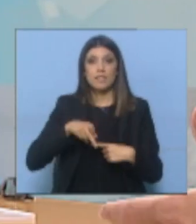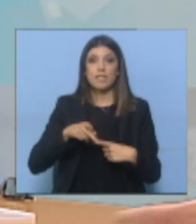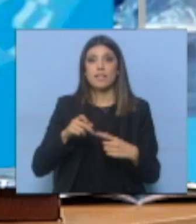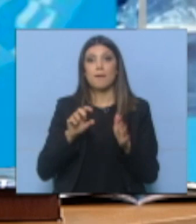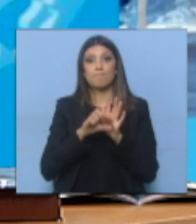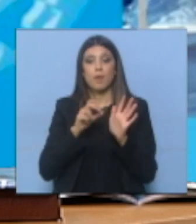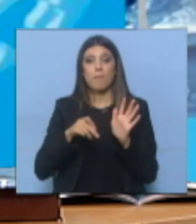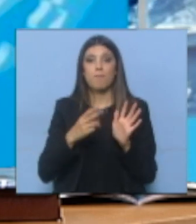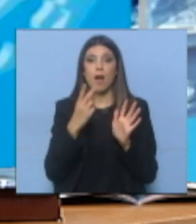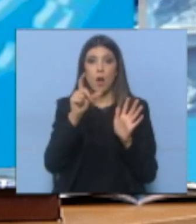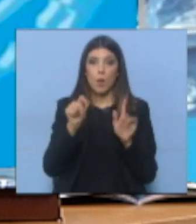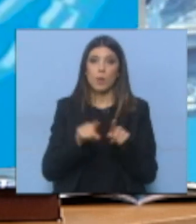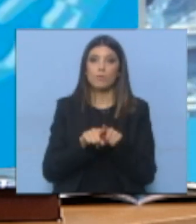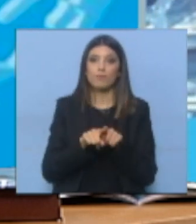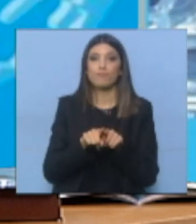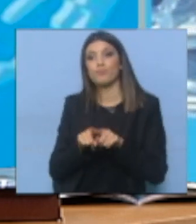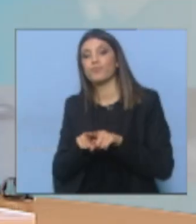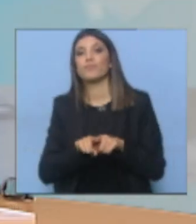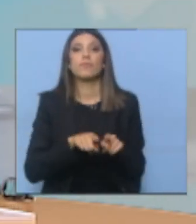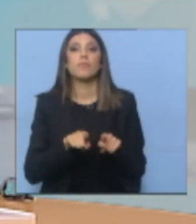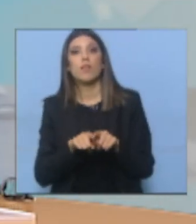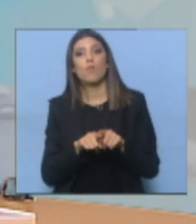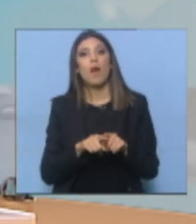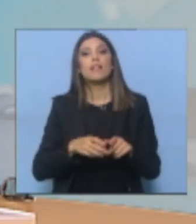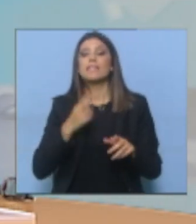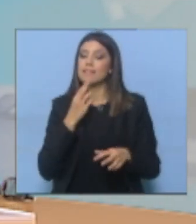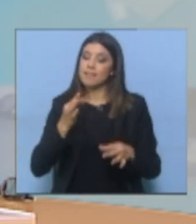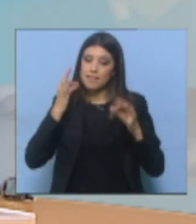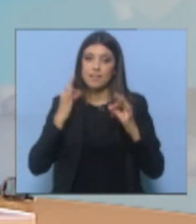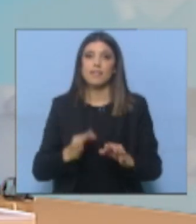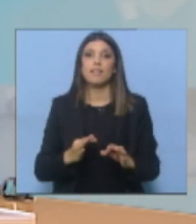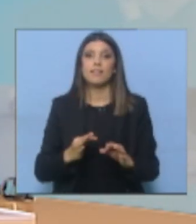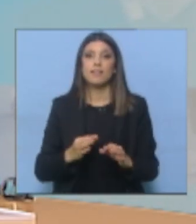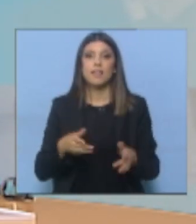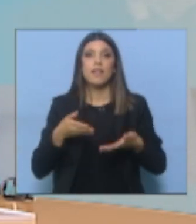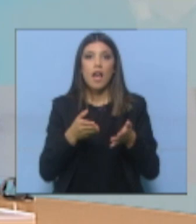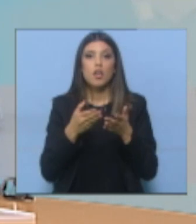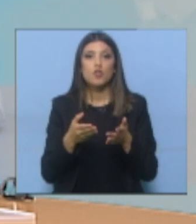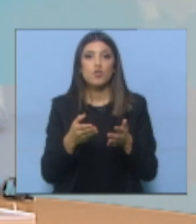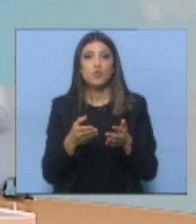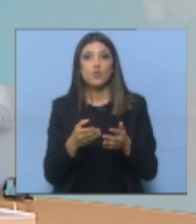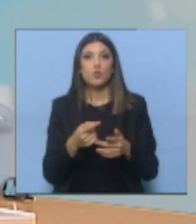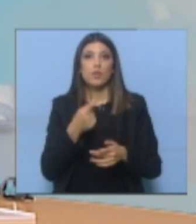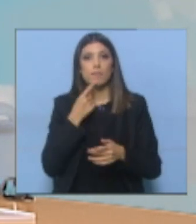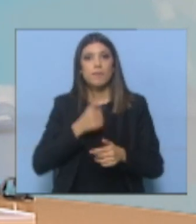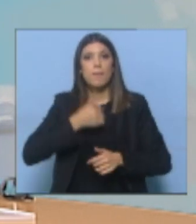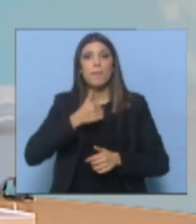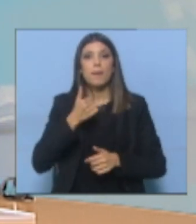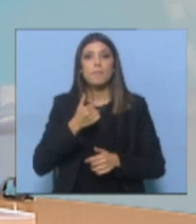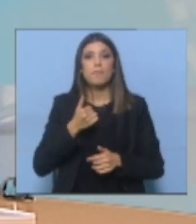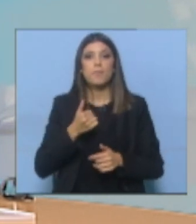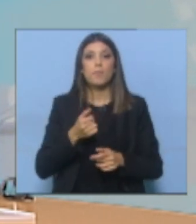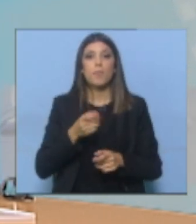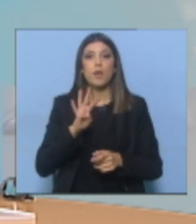para a pastoral paroquial, diríamos assim. Mas que, por certo, ajudam a recentrar também aquilo que a Quaresma propõe que seja